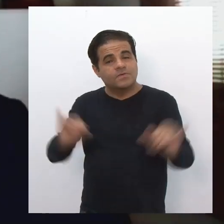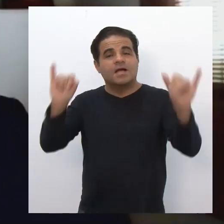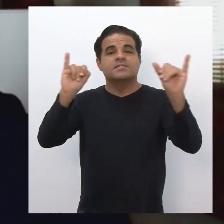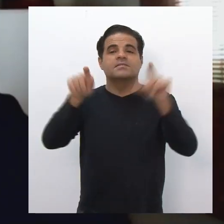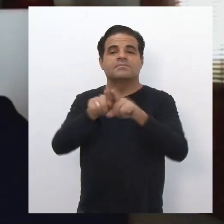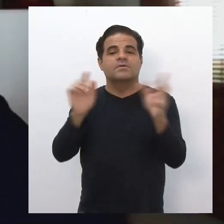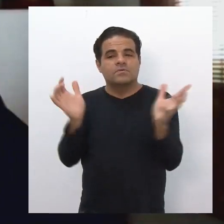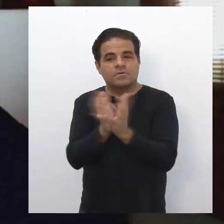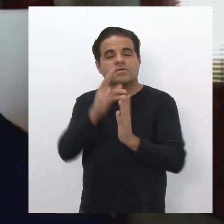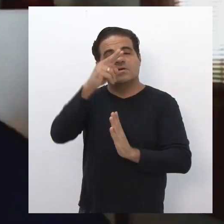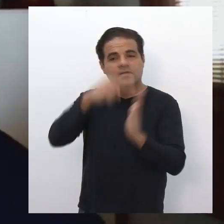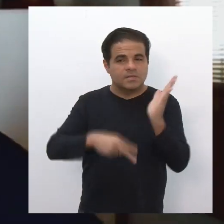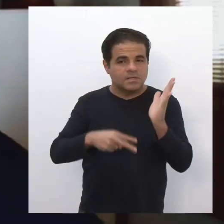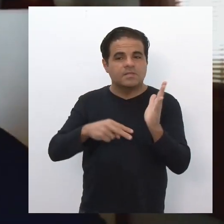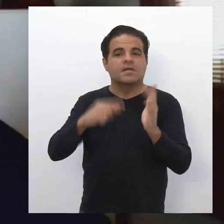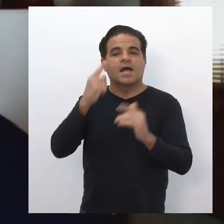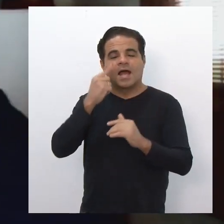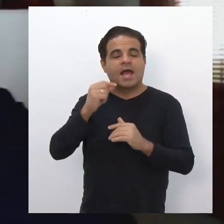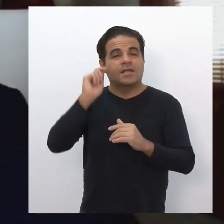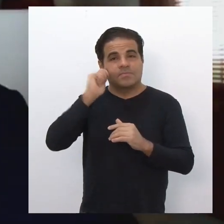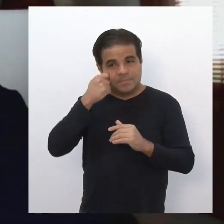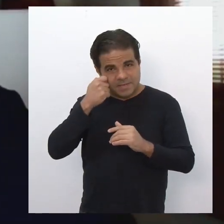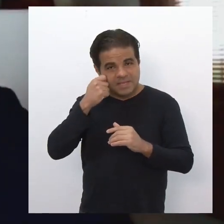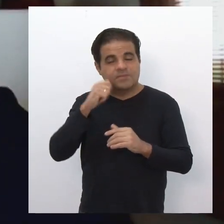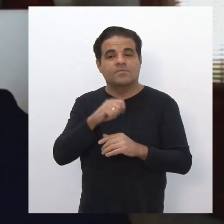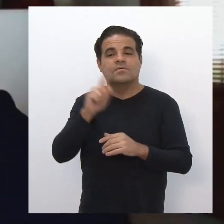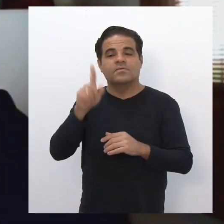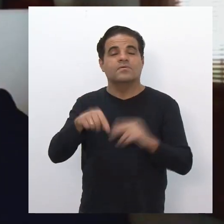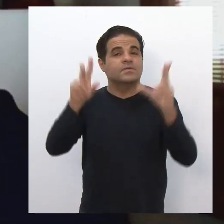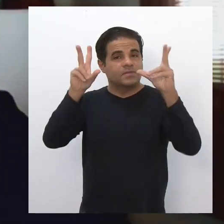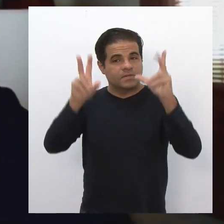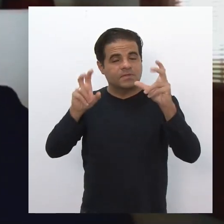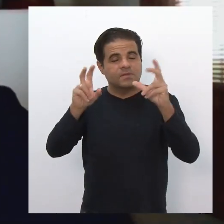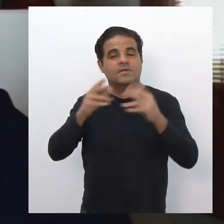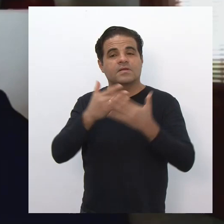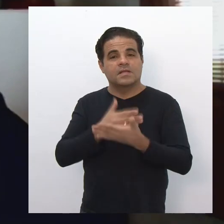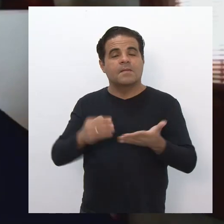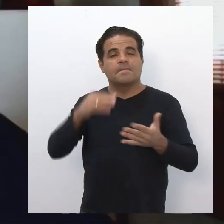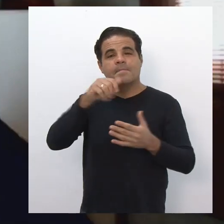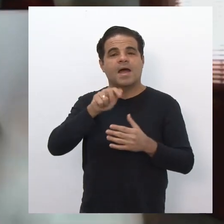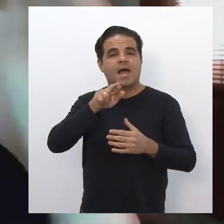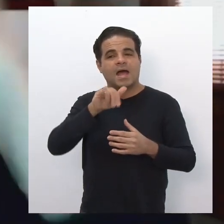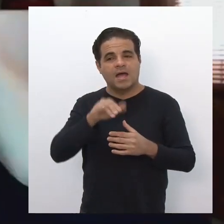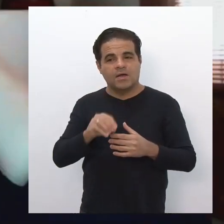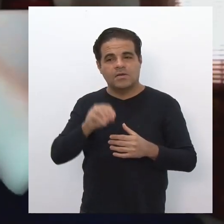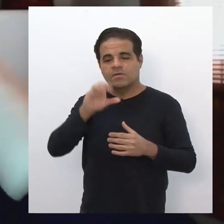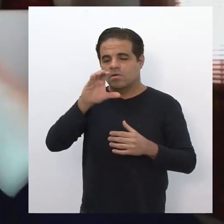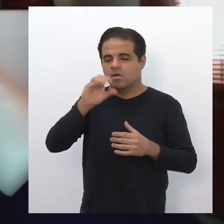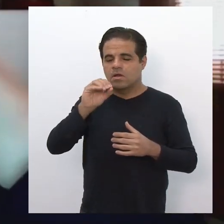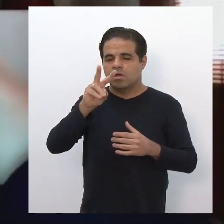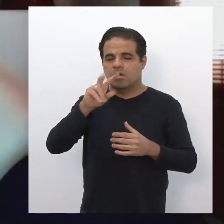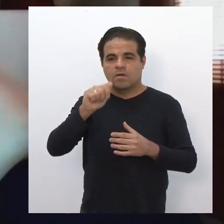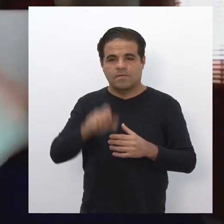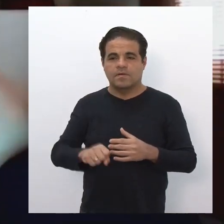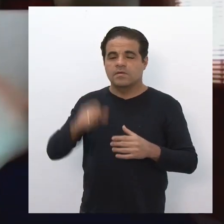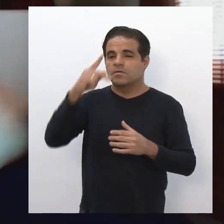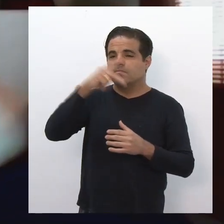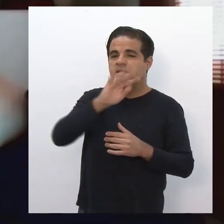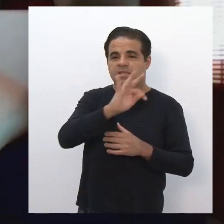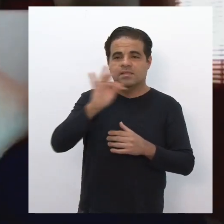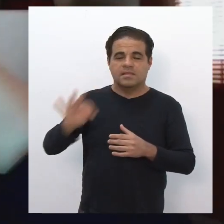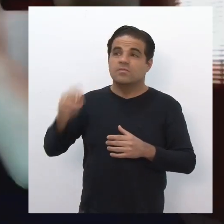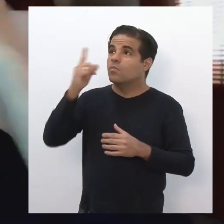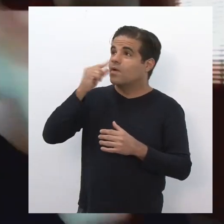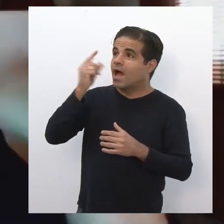do Clube de Leitura Gato Preto, do CRE Mário Covas. Eu quero pedir para a produção colocar aí o PPT do